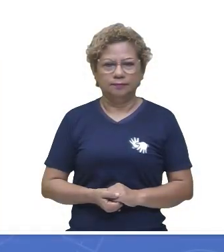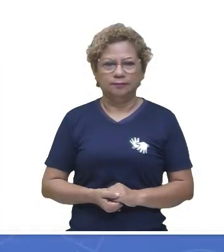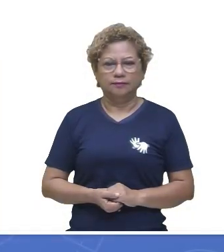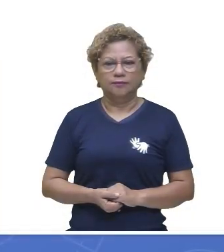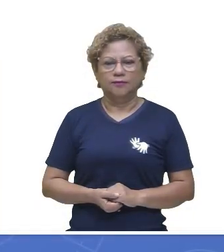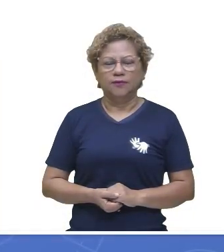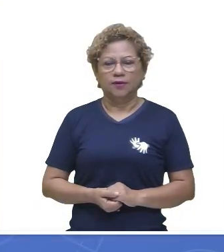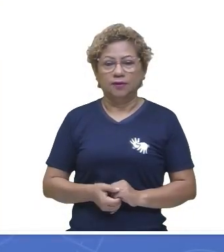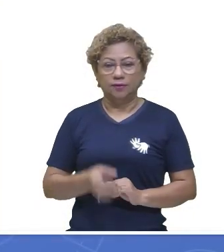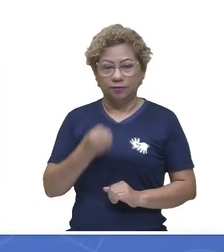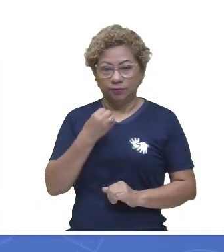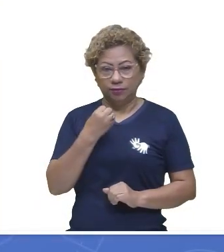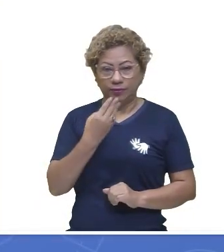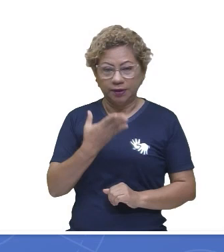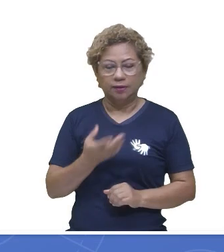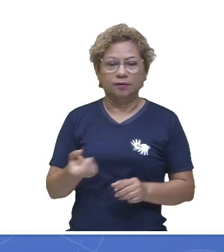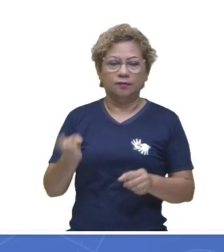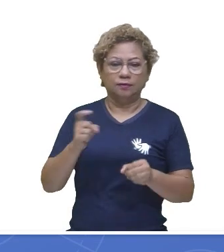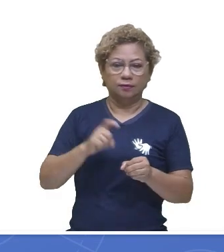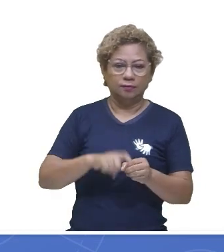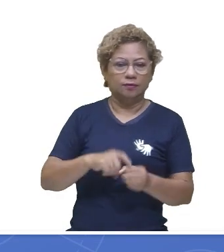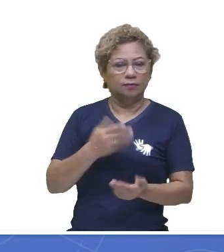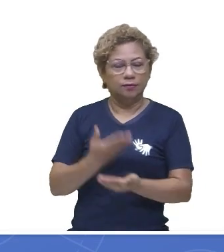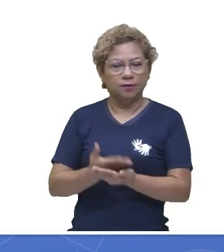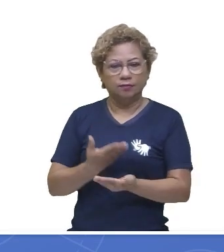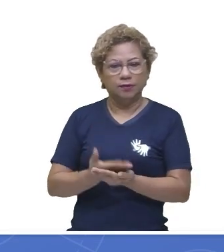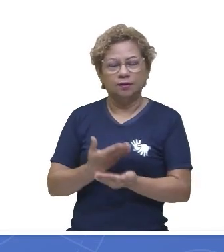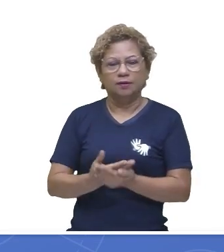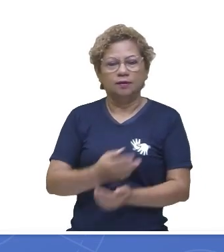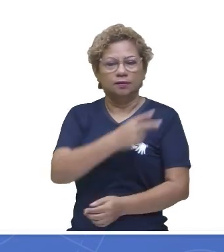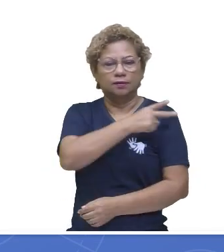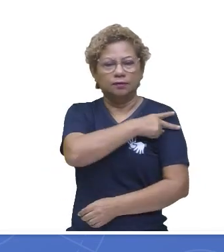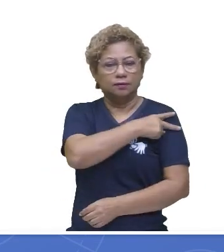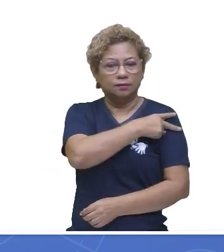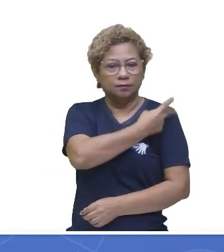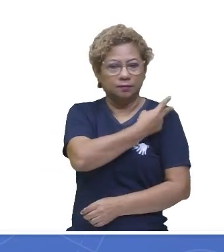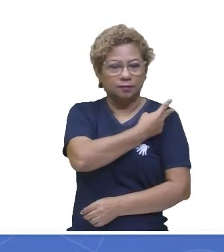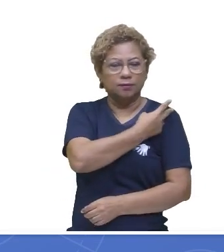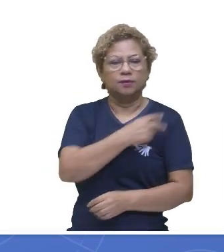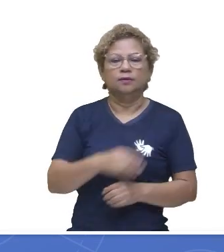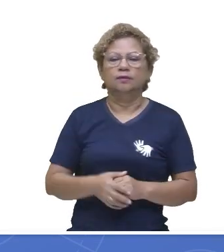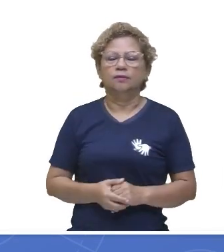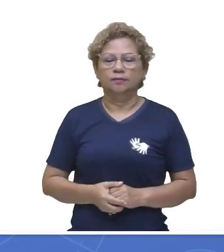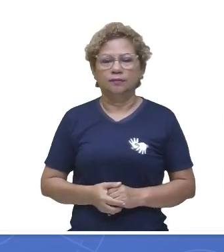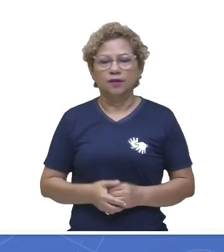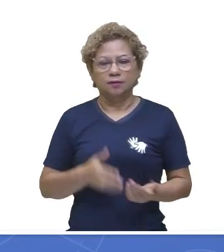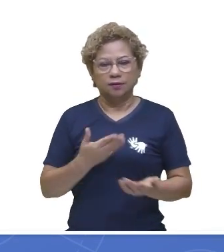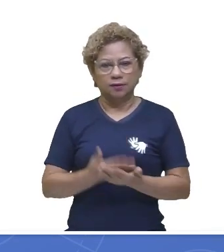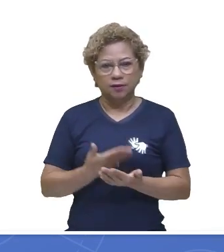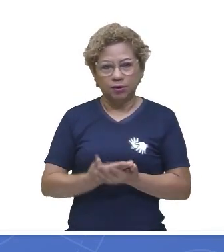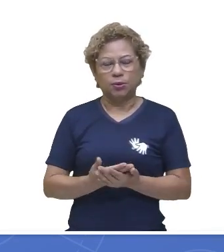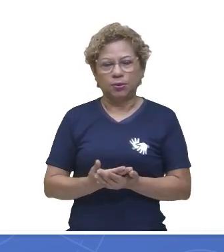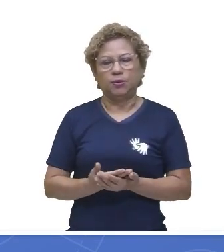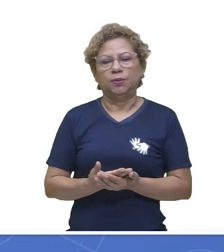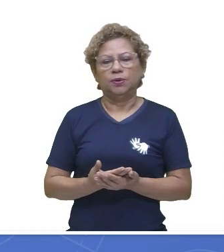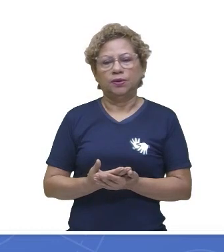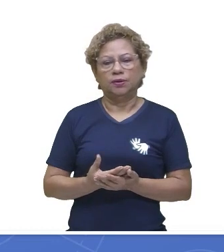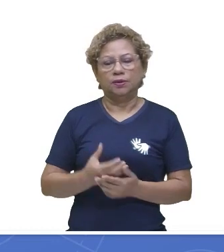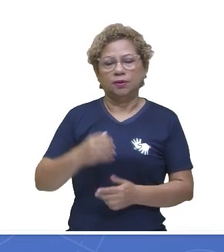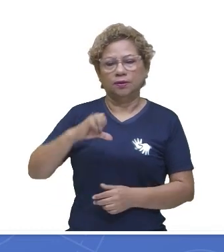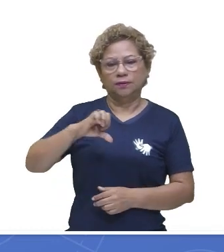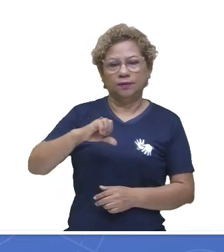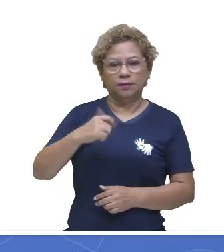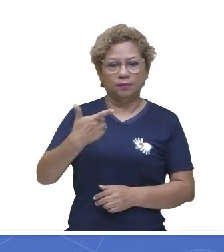Muito bem, pessoal, estamos de volta agora para mais uma aula do nosso segundo ano, né, do ensino médio. A aula de hoje é a aula número 92